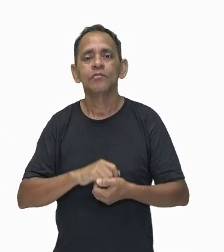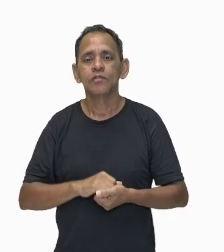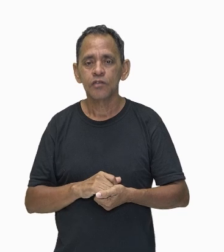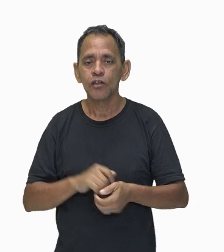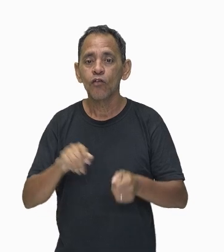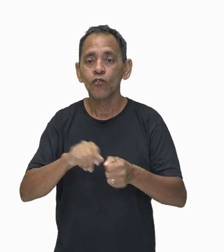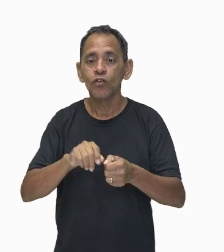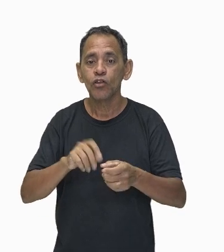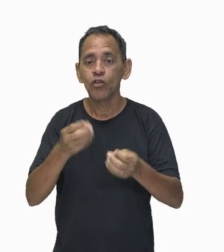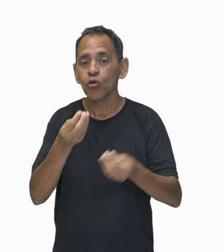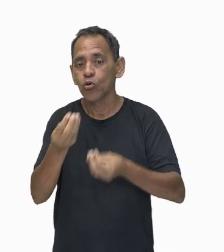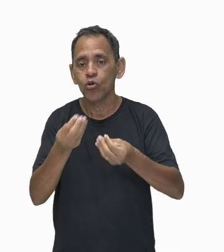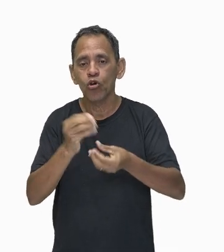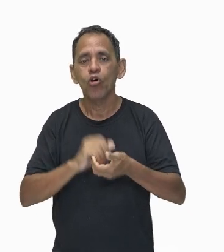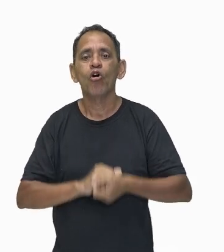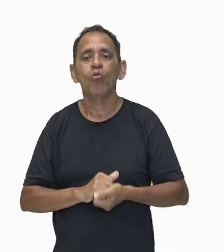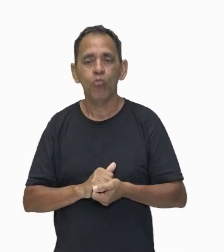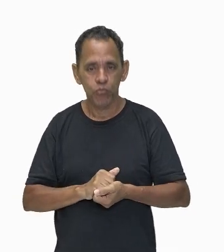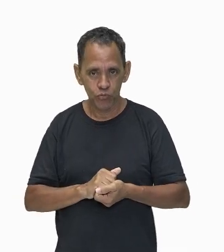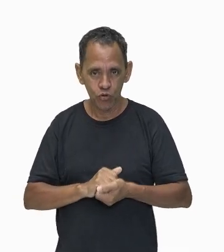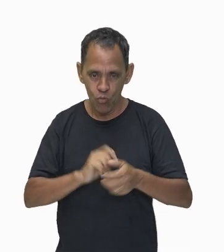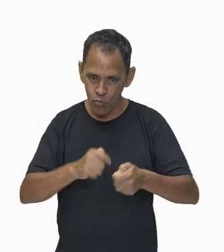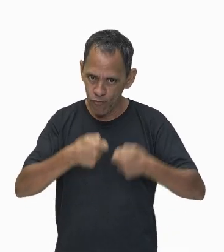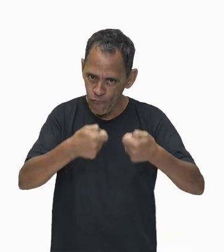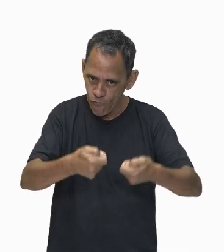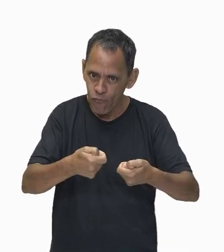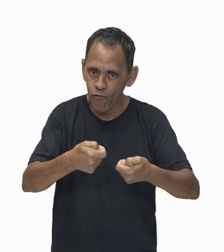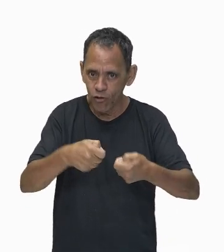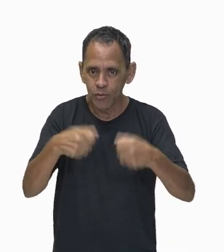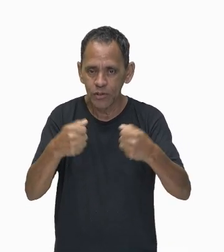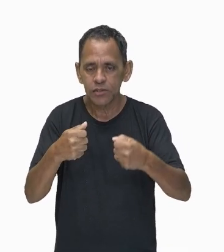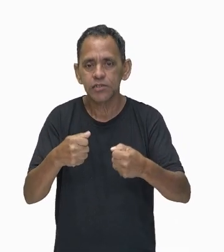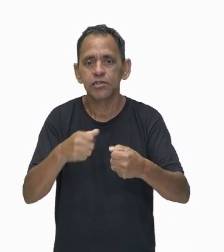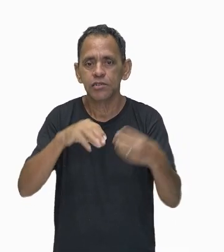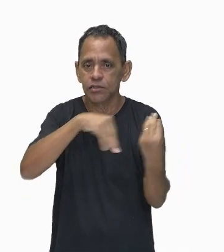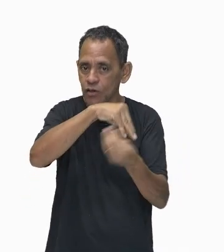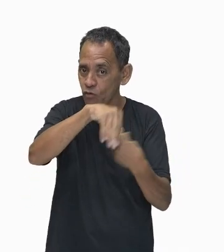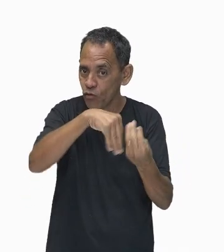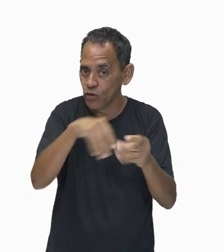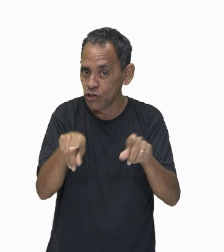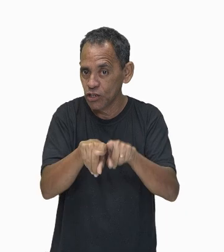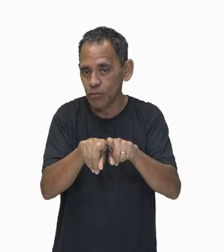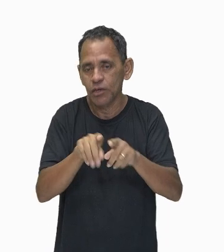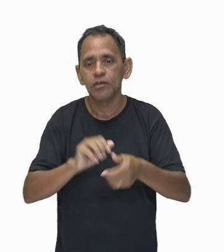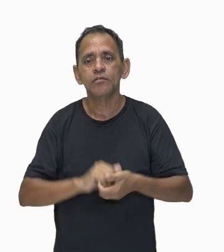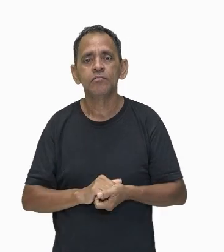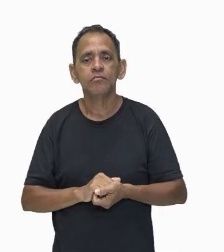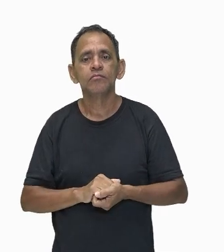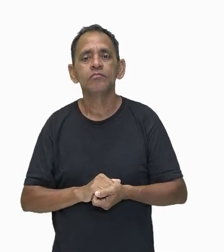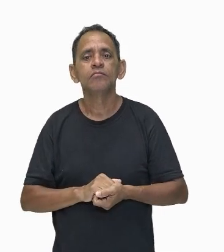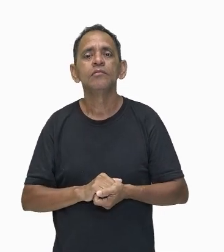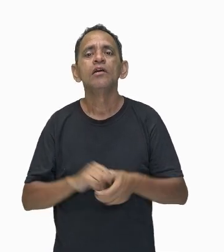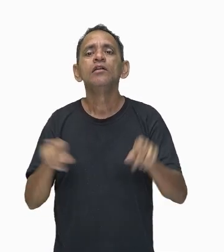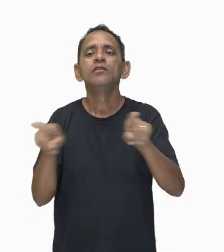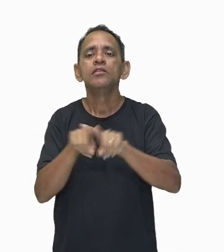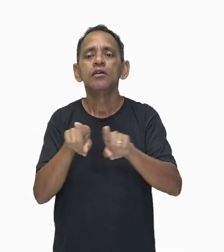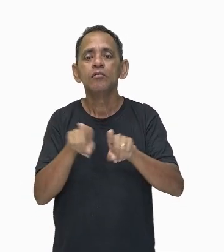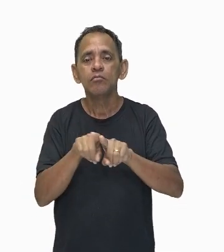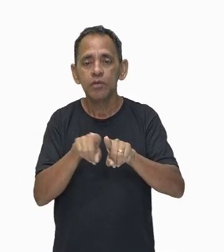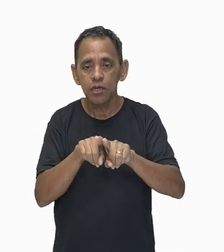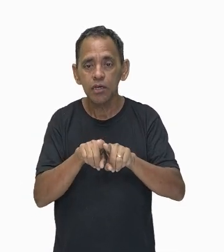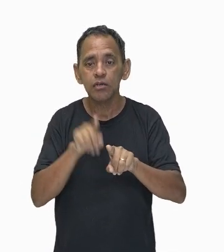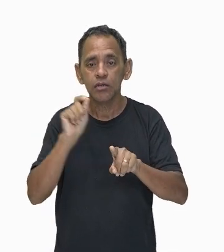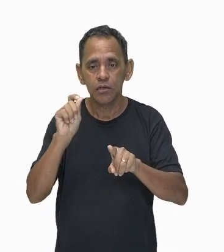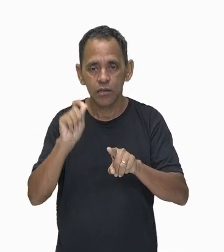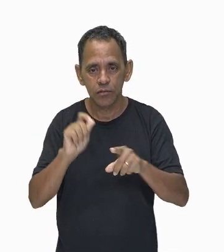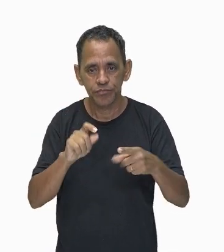realizar trabalho, uma força tem que estar envolvida. Além da força que deve estar envolvida, também